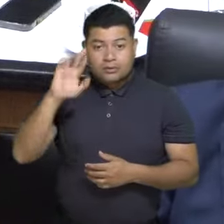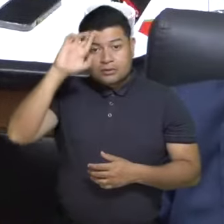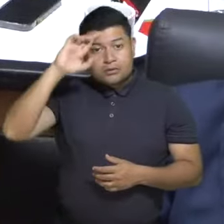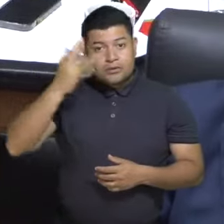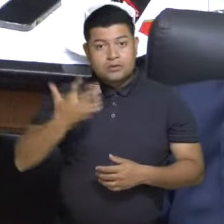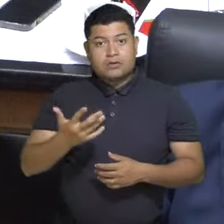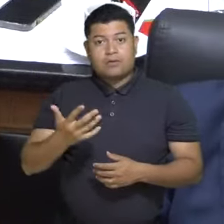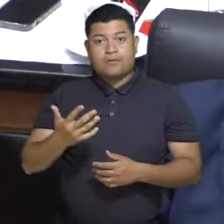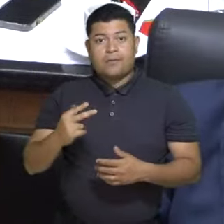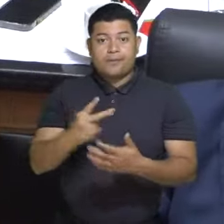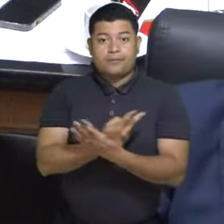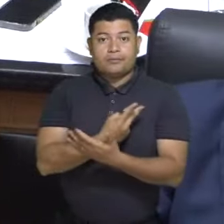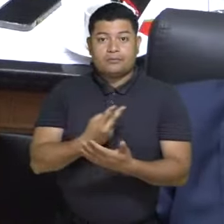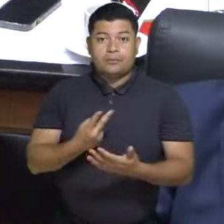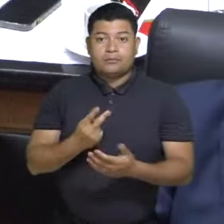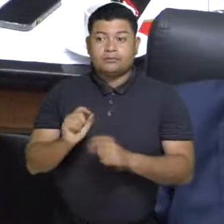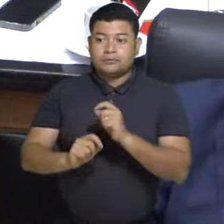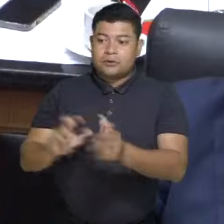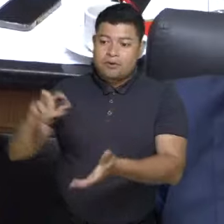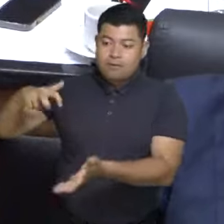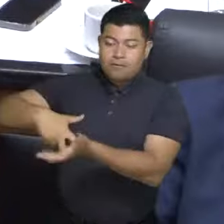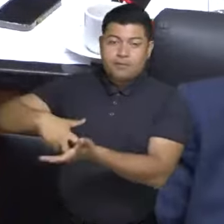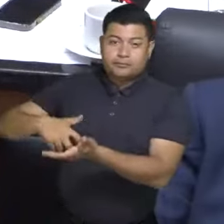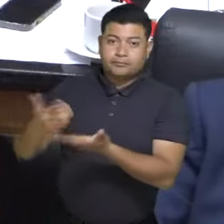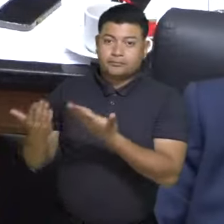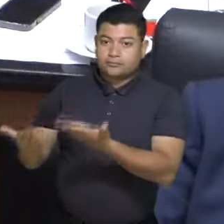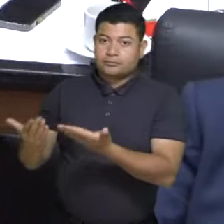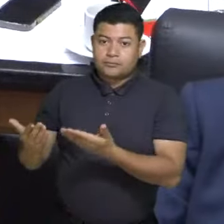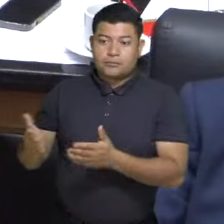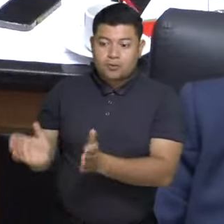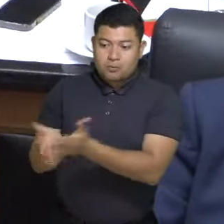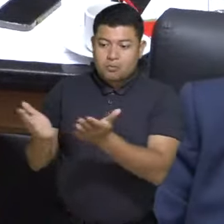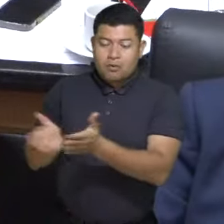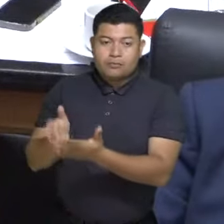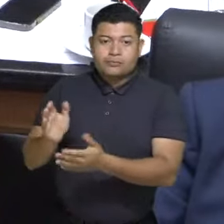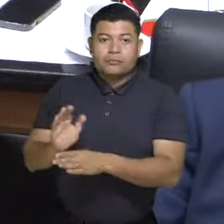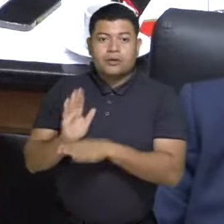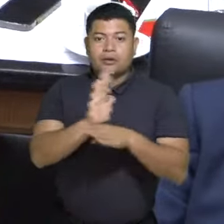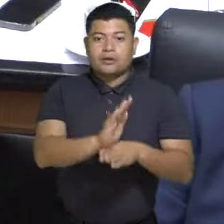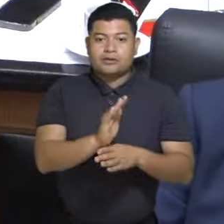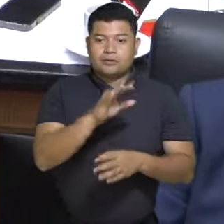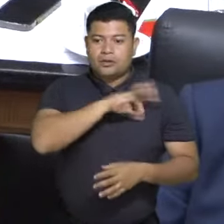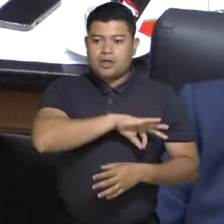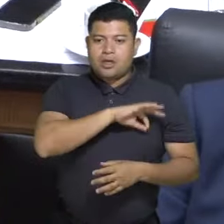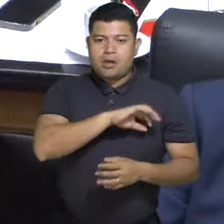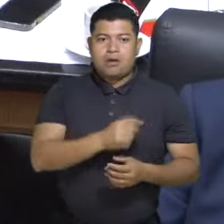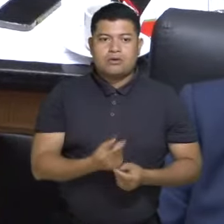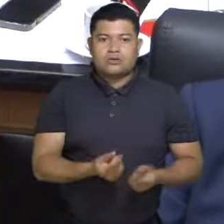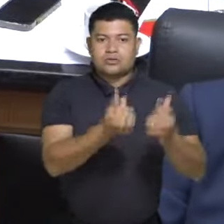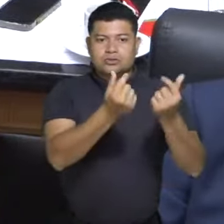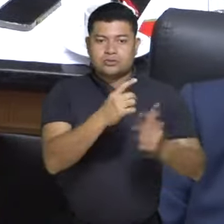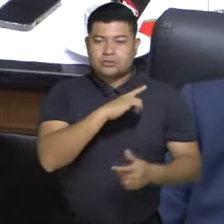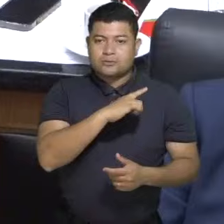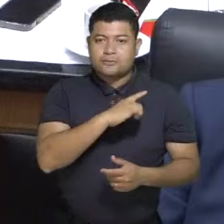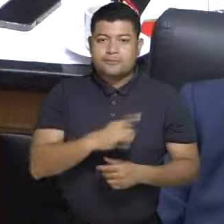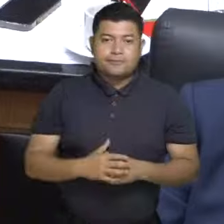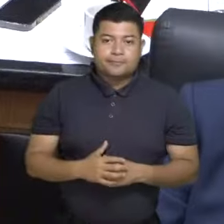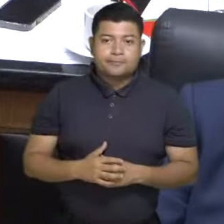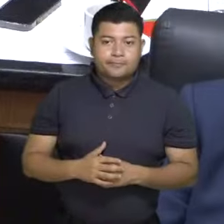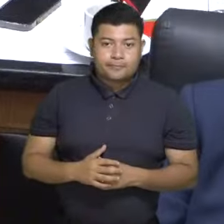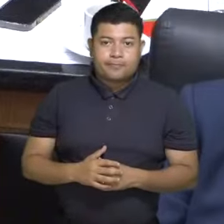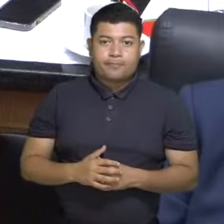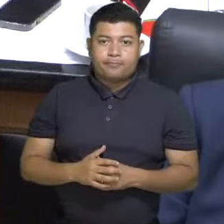de sempre castigar o menor em benefício dos maiores. É o que é o tradicional. O trabalhador sempre é